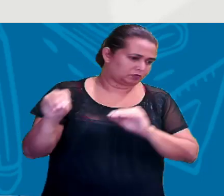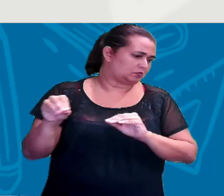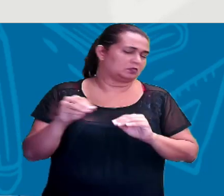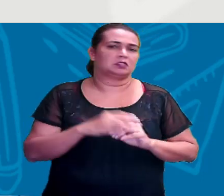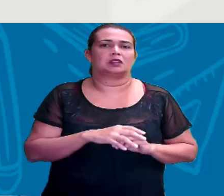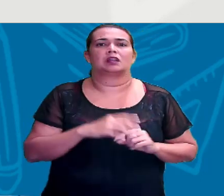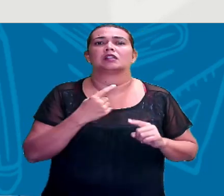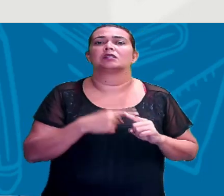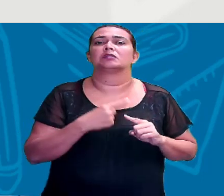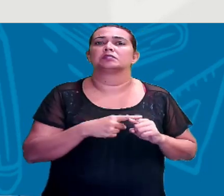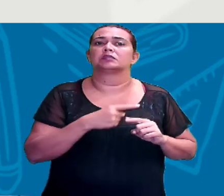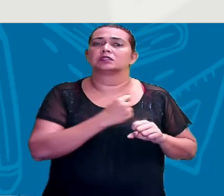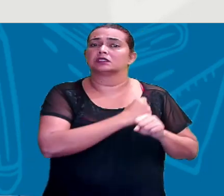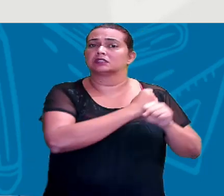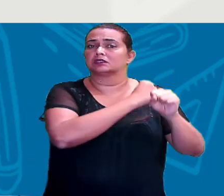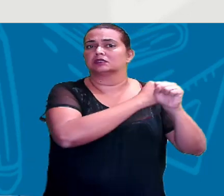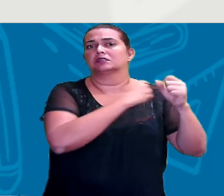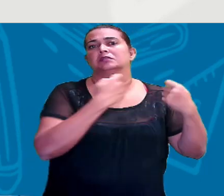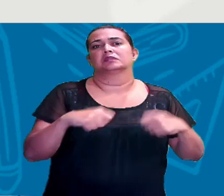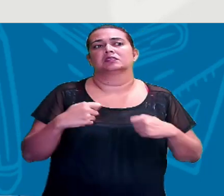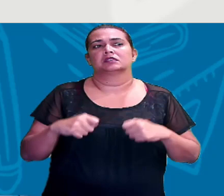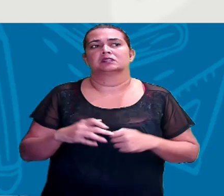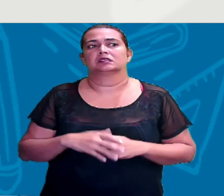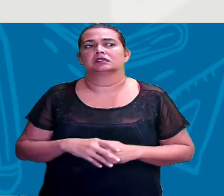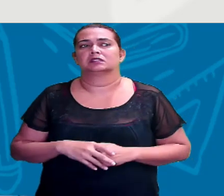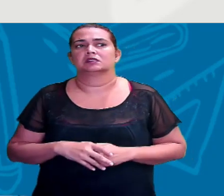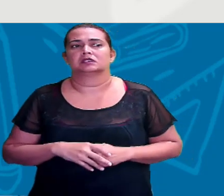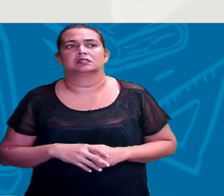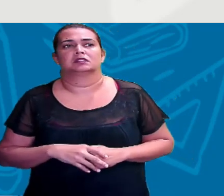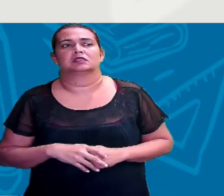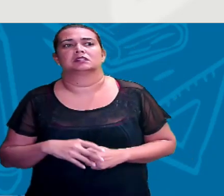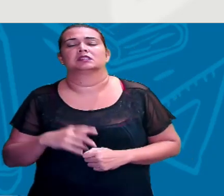ser implementados, como tivemos, né, ali na